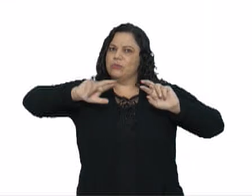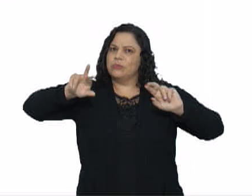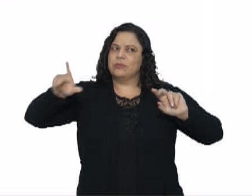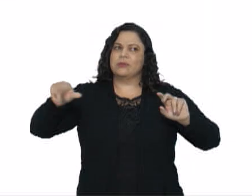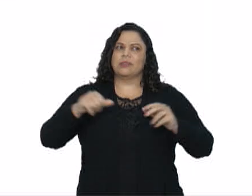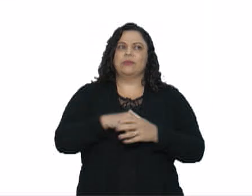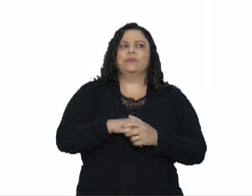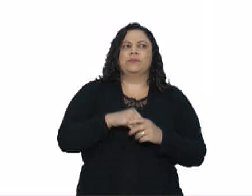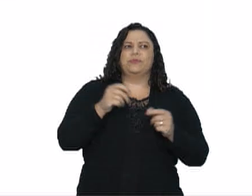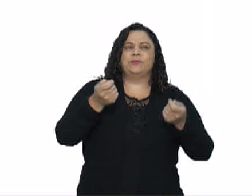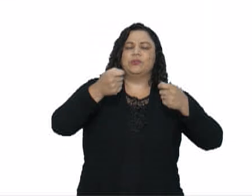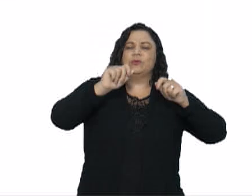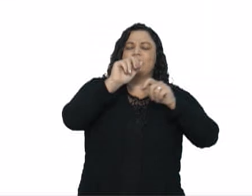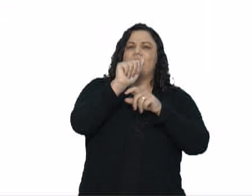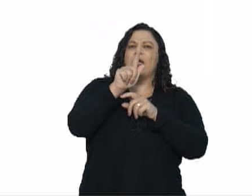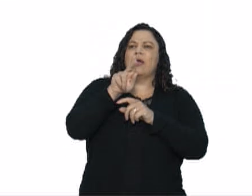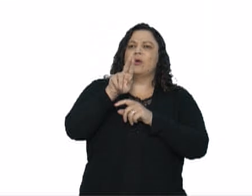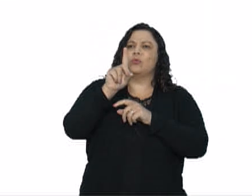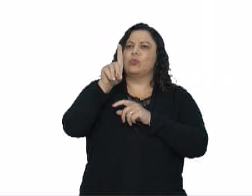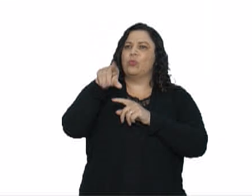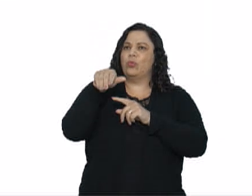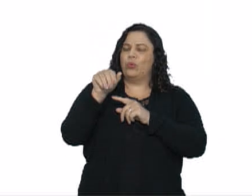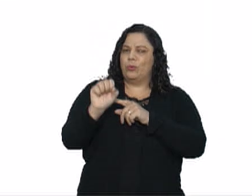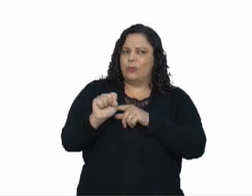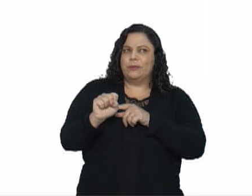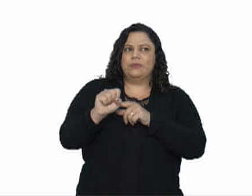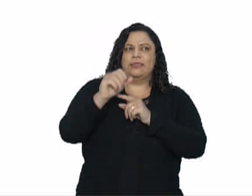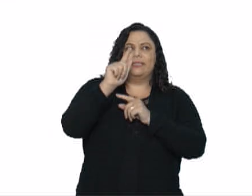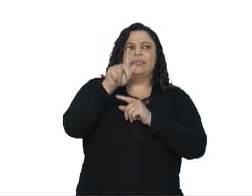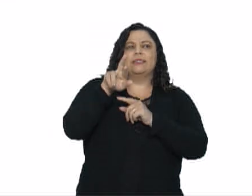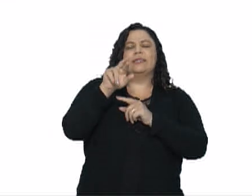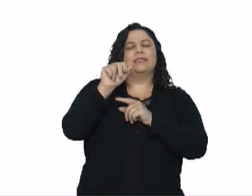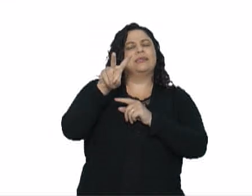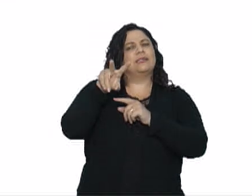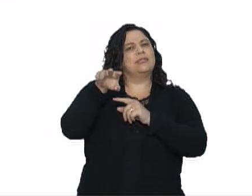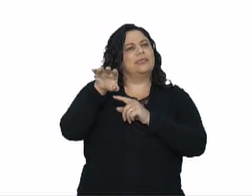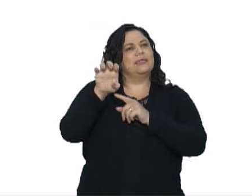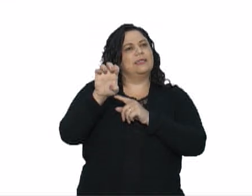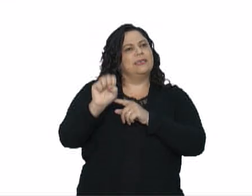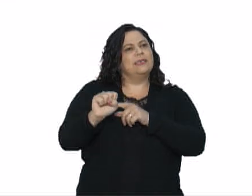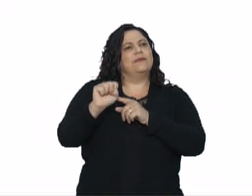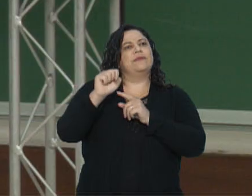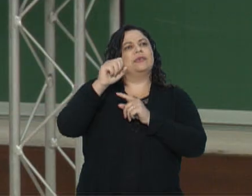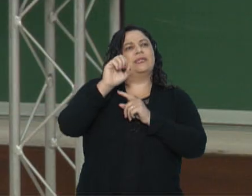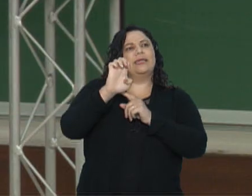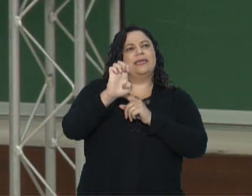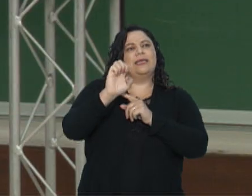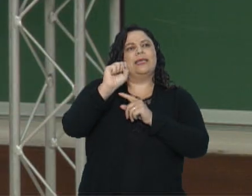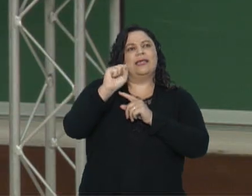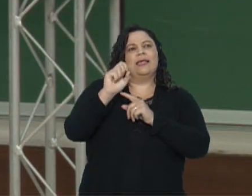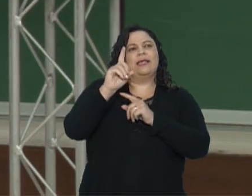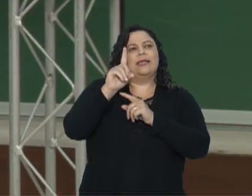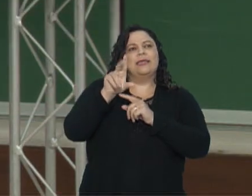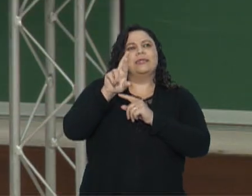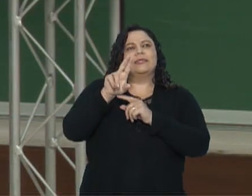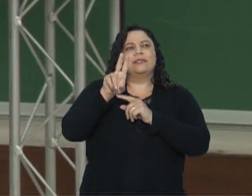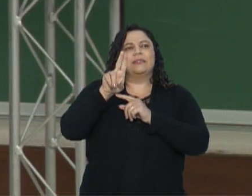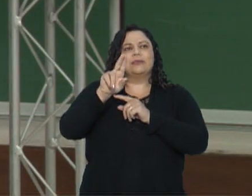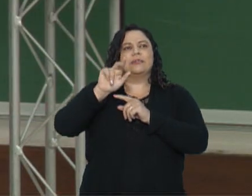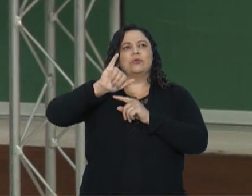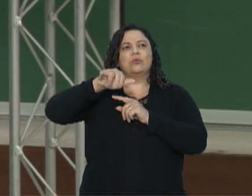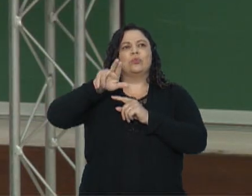agudas, graves, também chamadas lianas, e as palavras esdrúxulas. Olha, vocês já estão acompanhando e já